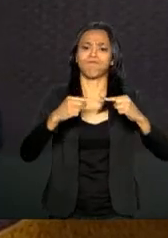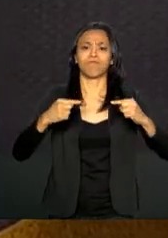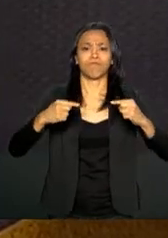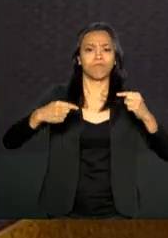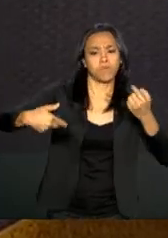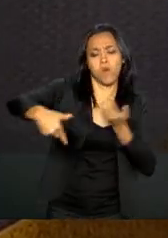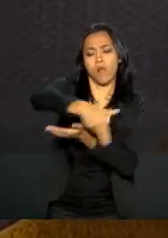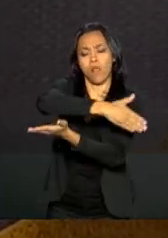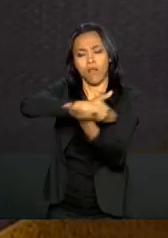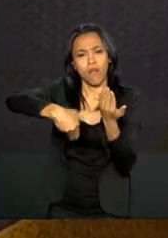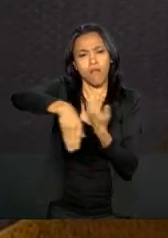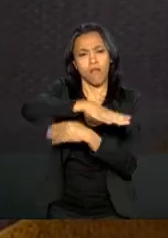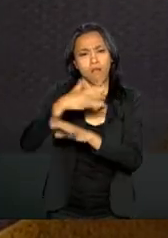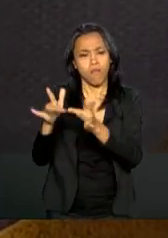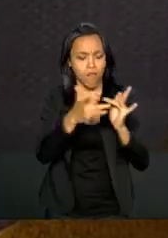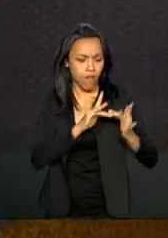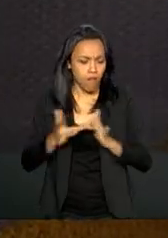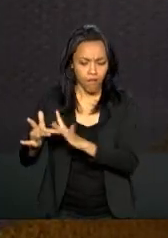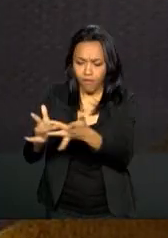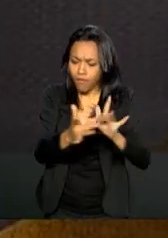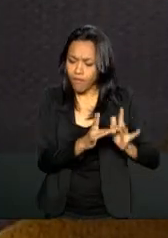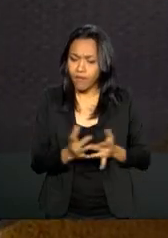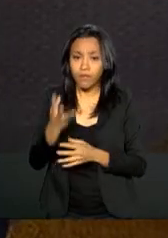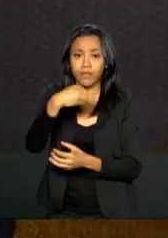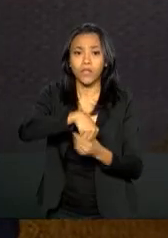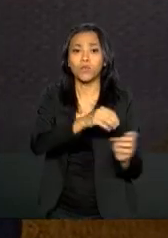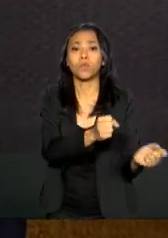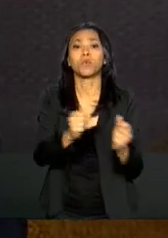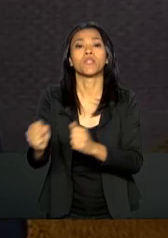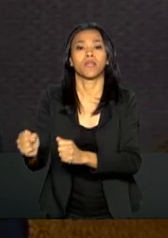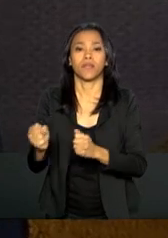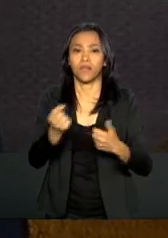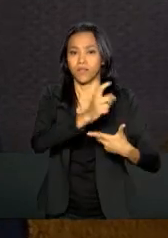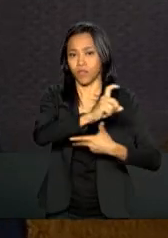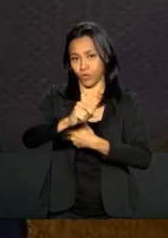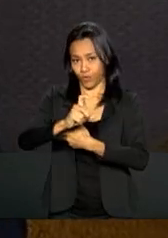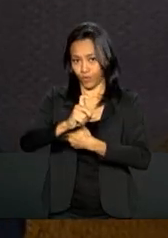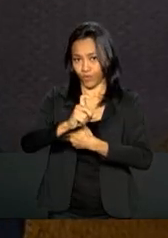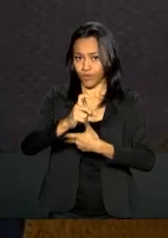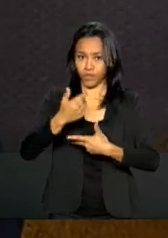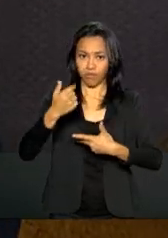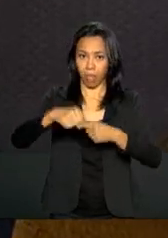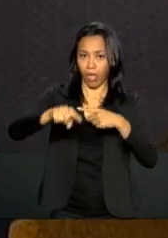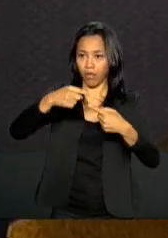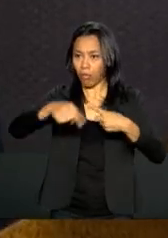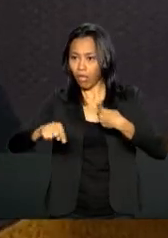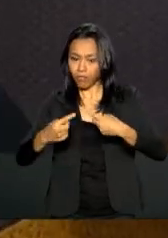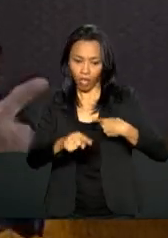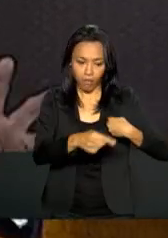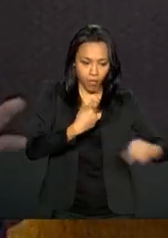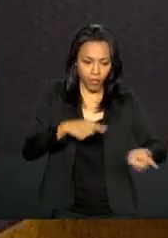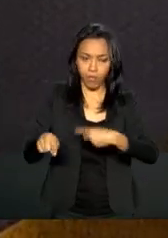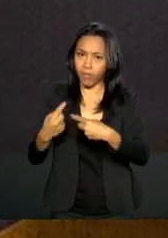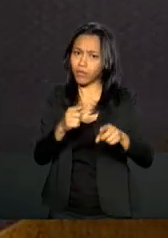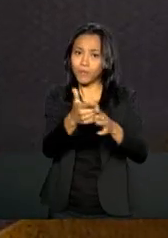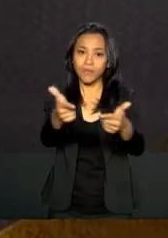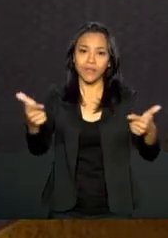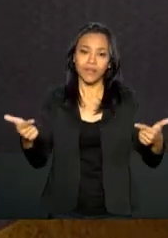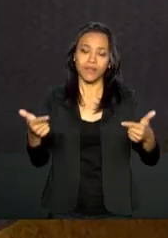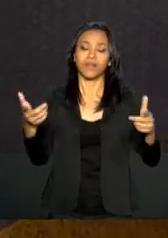do poder executivo porque não temos divergência no poder executivo ao contrário em face de uma descentralização